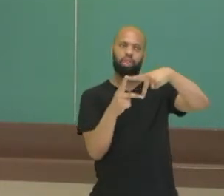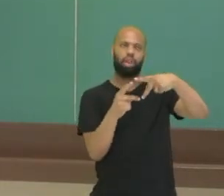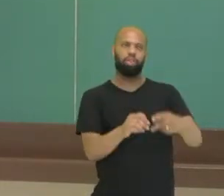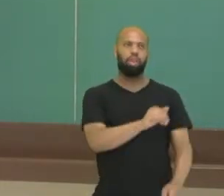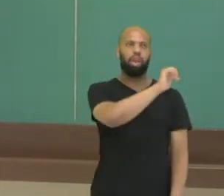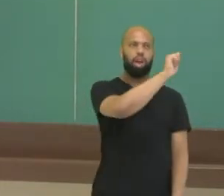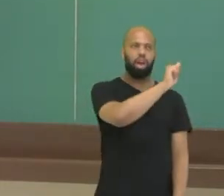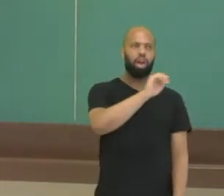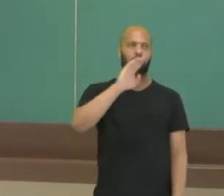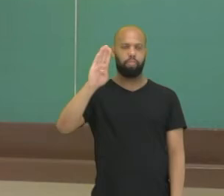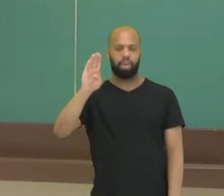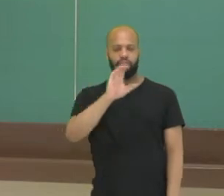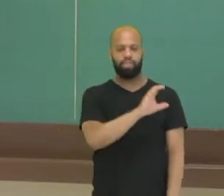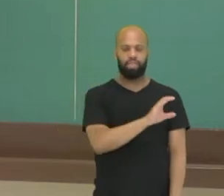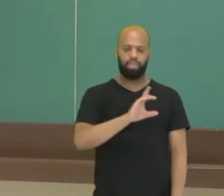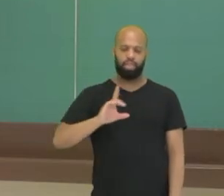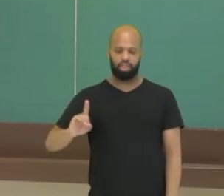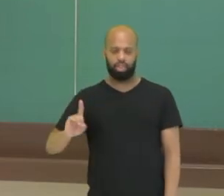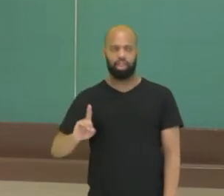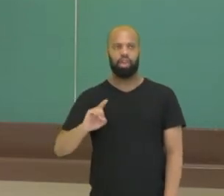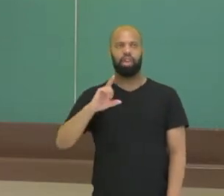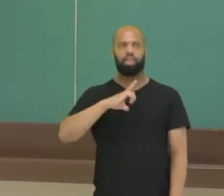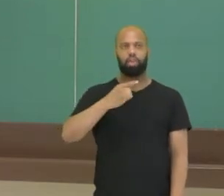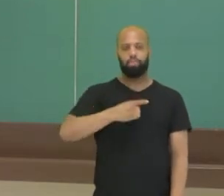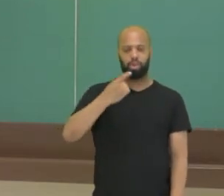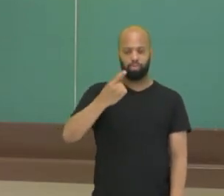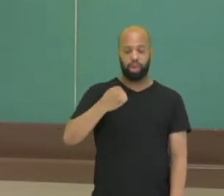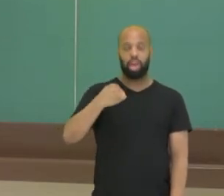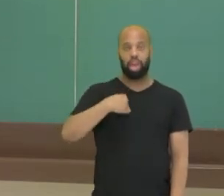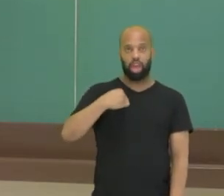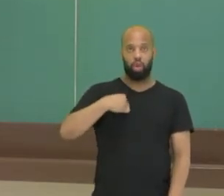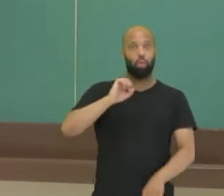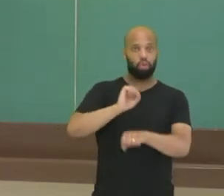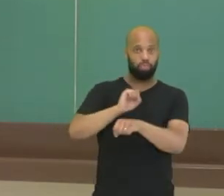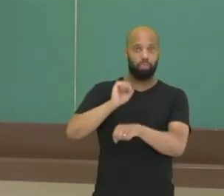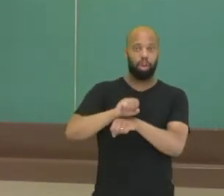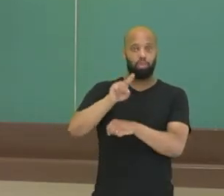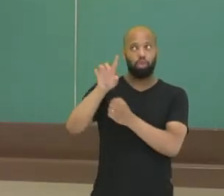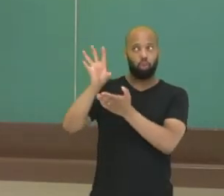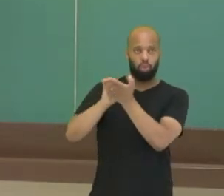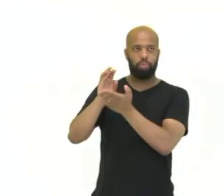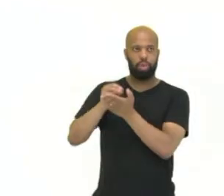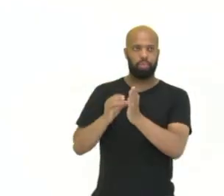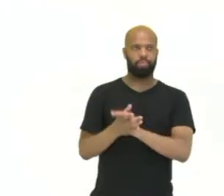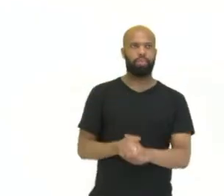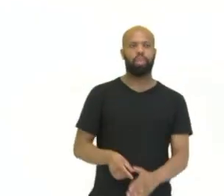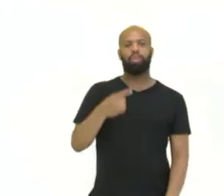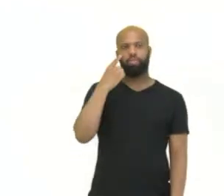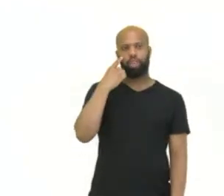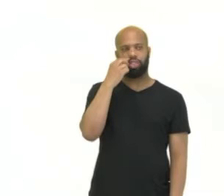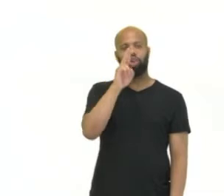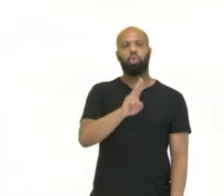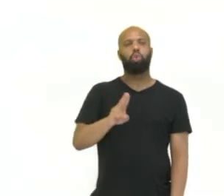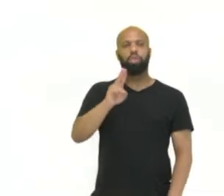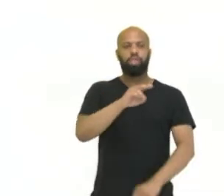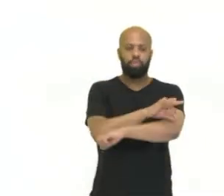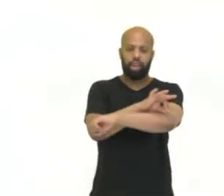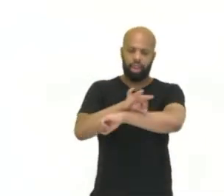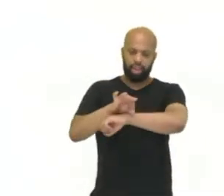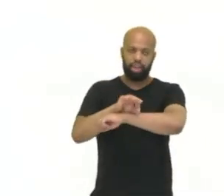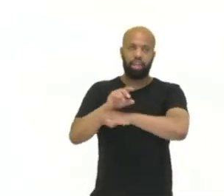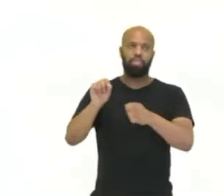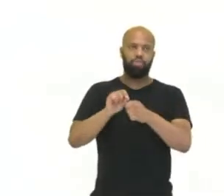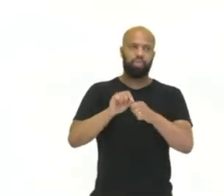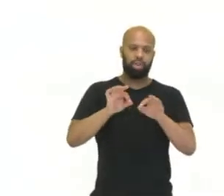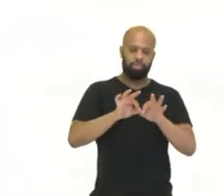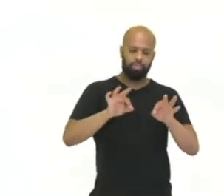Observe as etapas. Então, nós vamos colocar a primeira etapa e eu vou dar um tempinho para você anotar. Olha só. Com uma régua, traçamos o